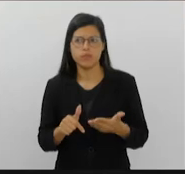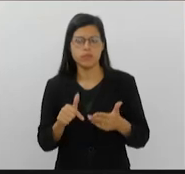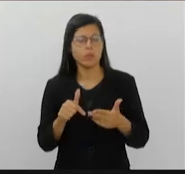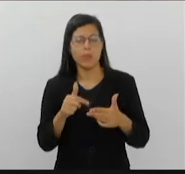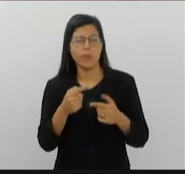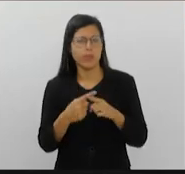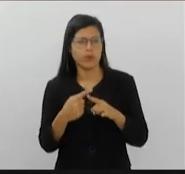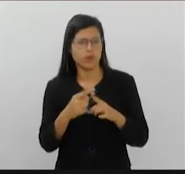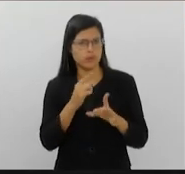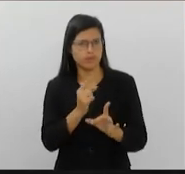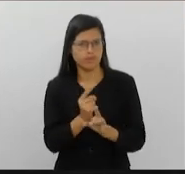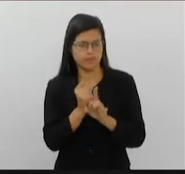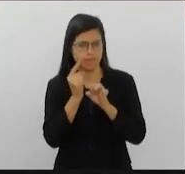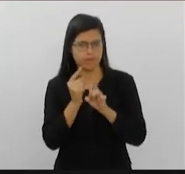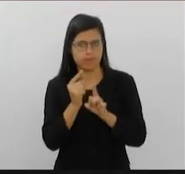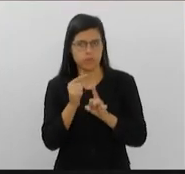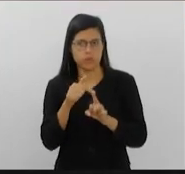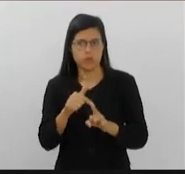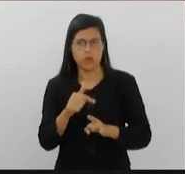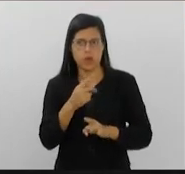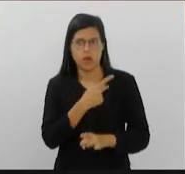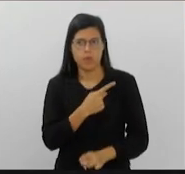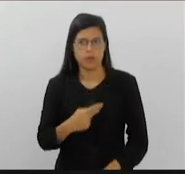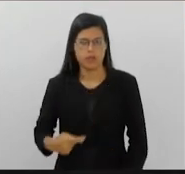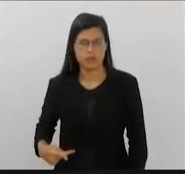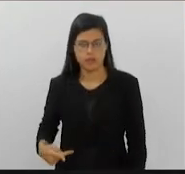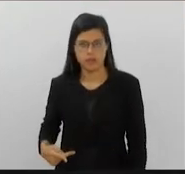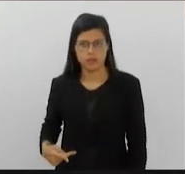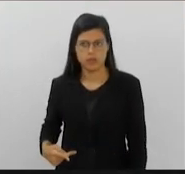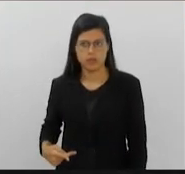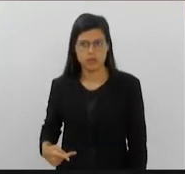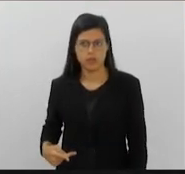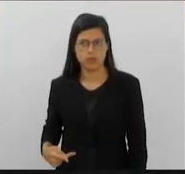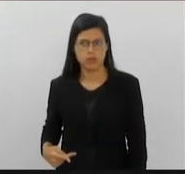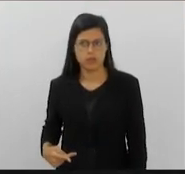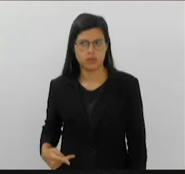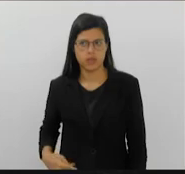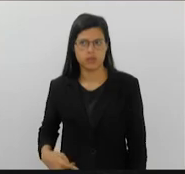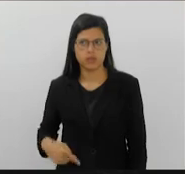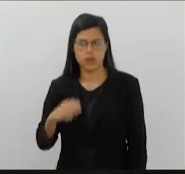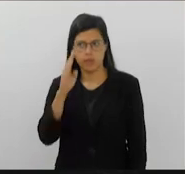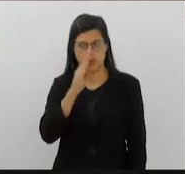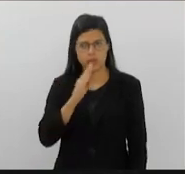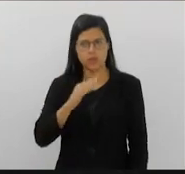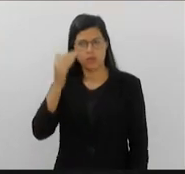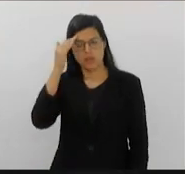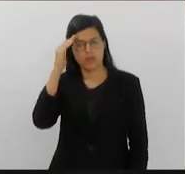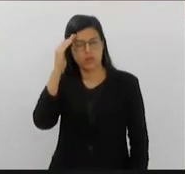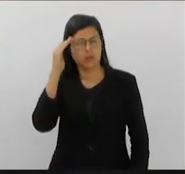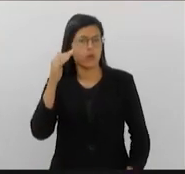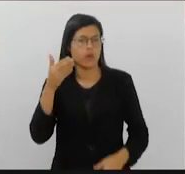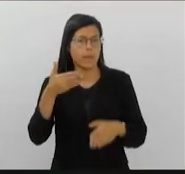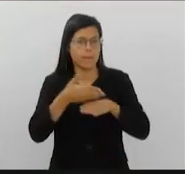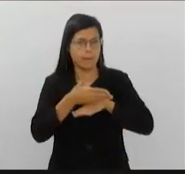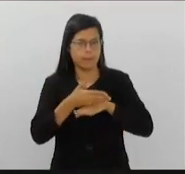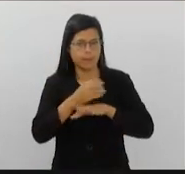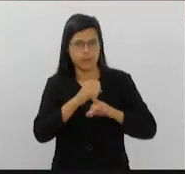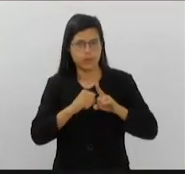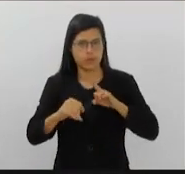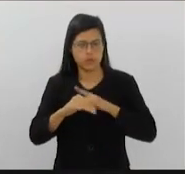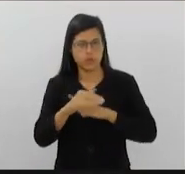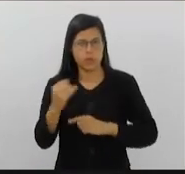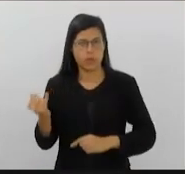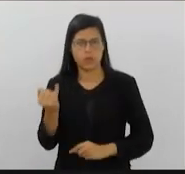nosso encontro é que a presidência brasileira entendeu que a participação social ela é fundamental. A gente poderia ter um